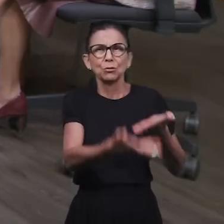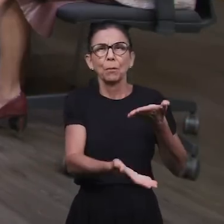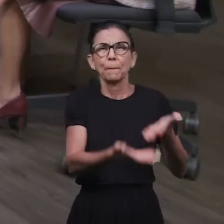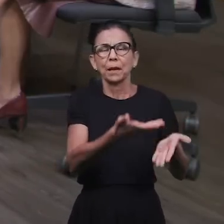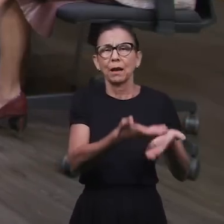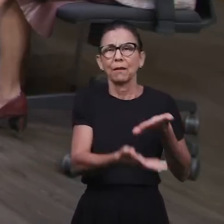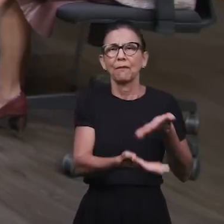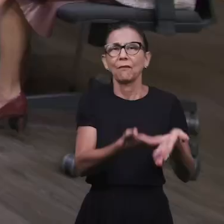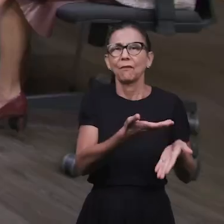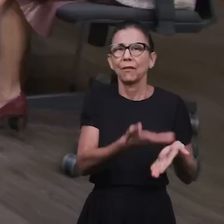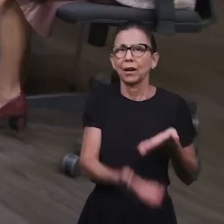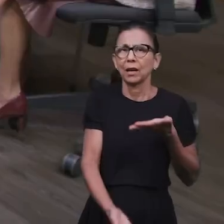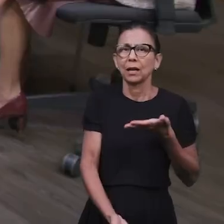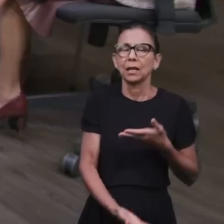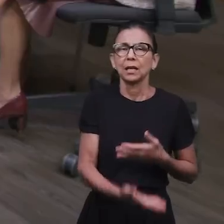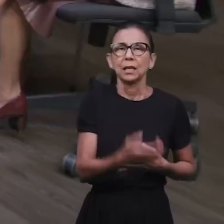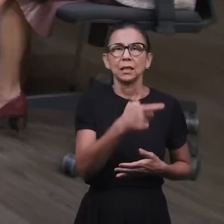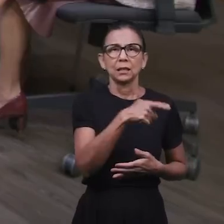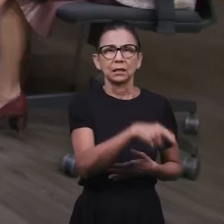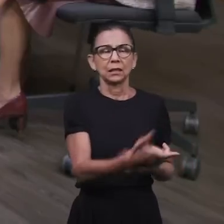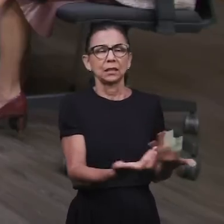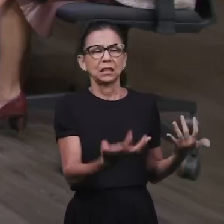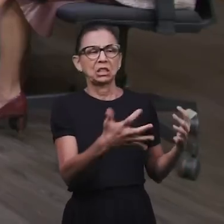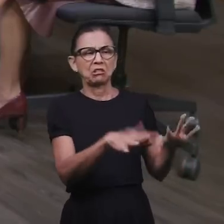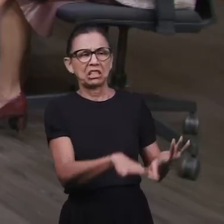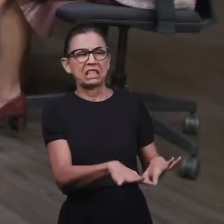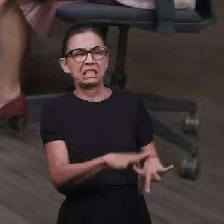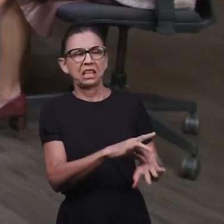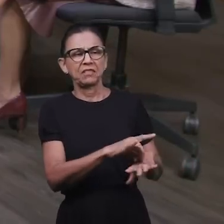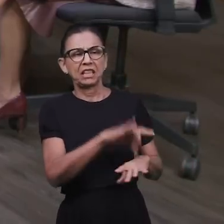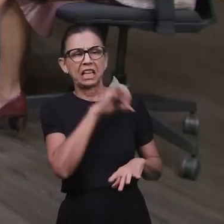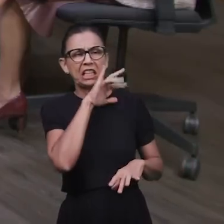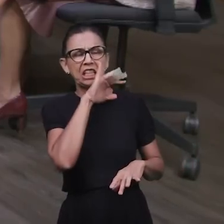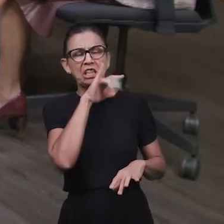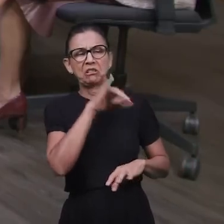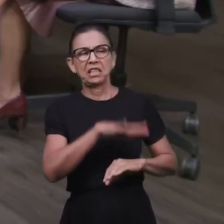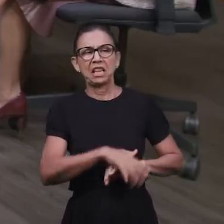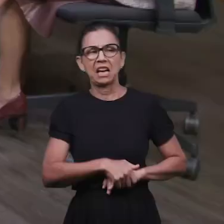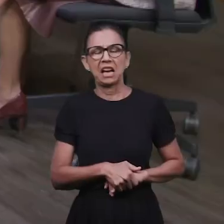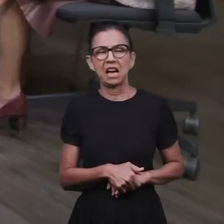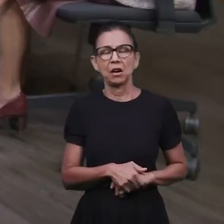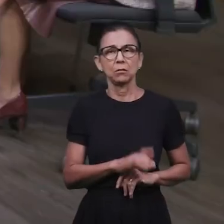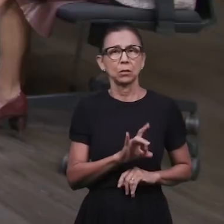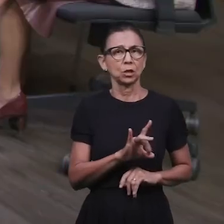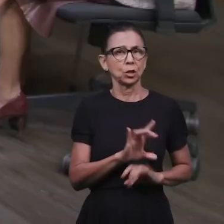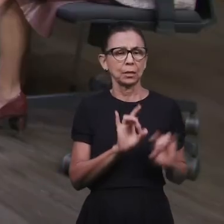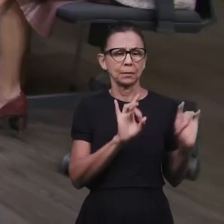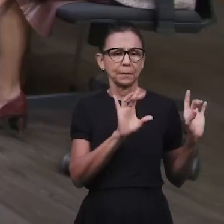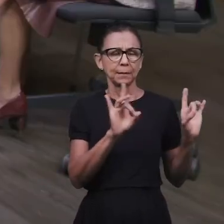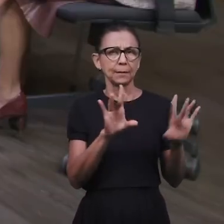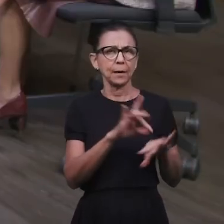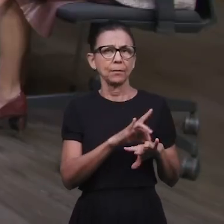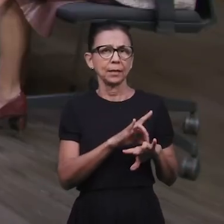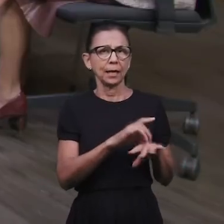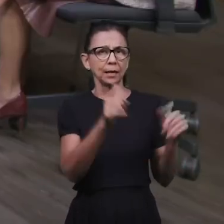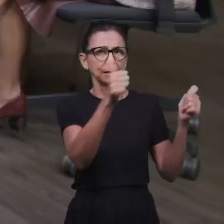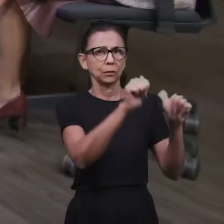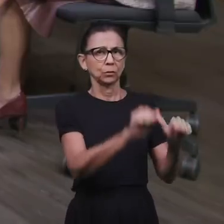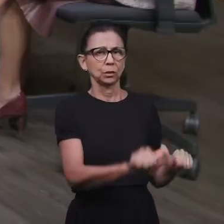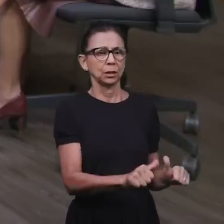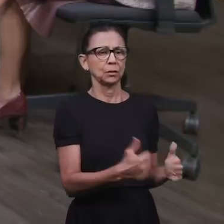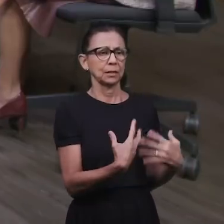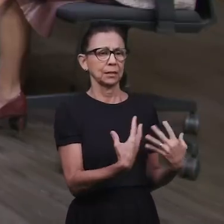Né? Aquilo sobejava de uma maneira assustadora. Quando sobejava, aquilo ia para o